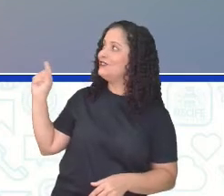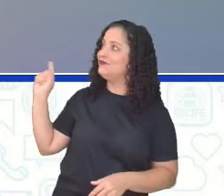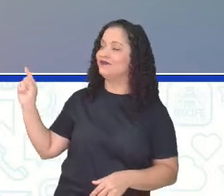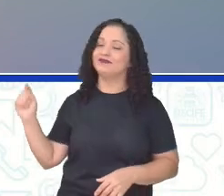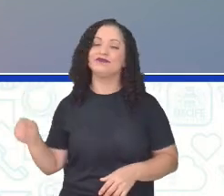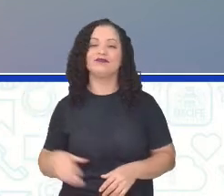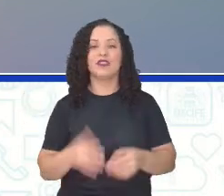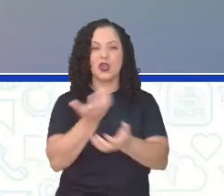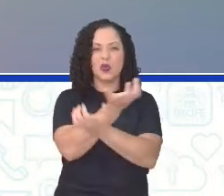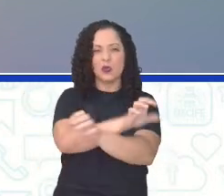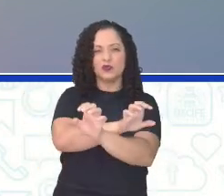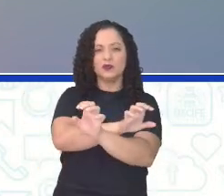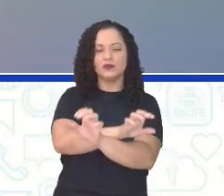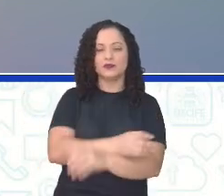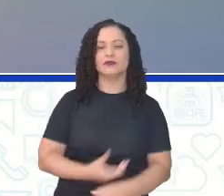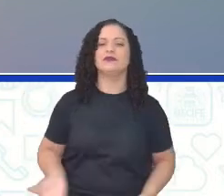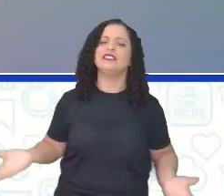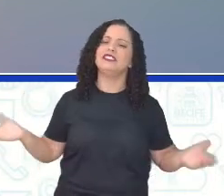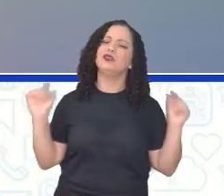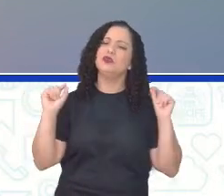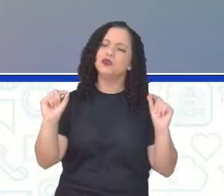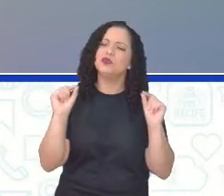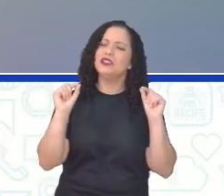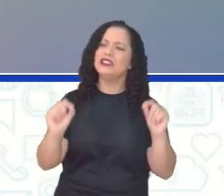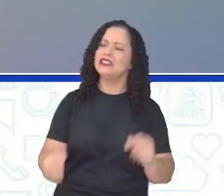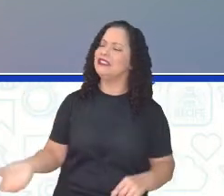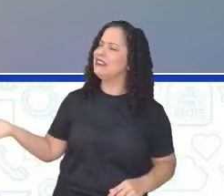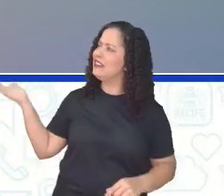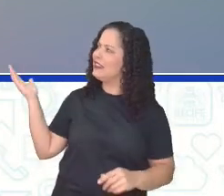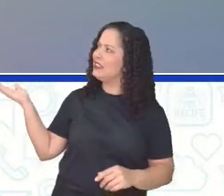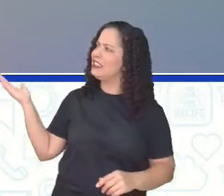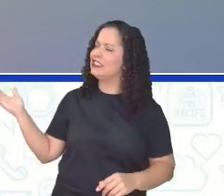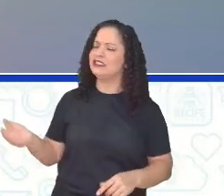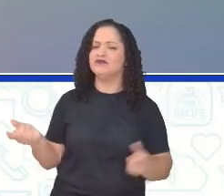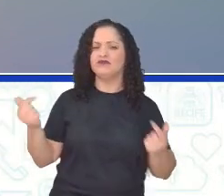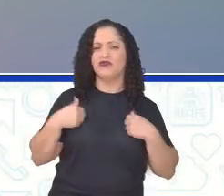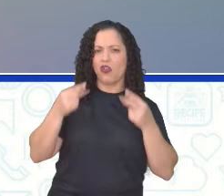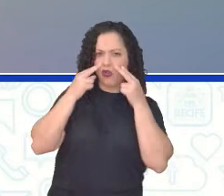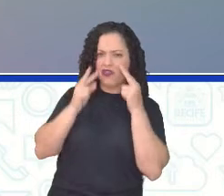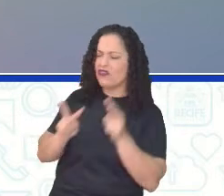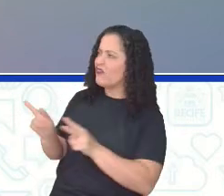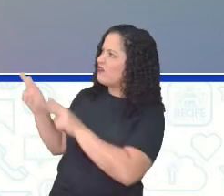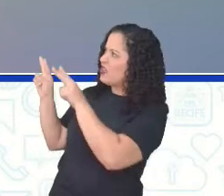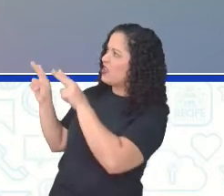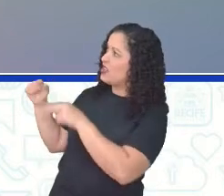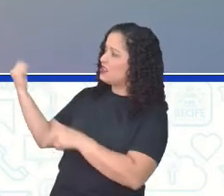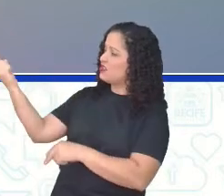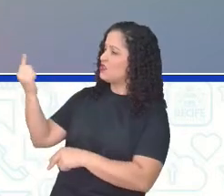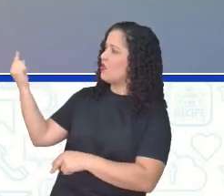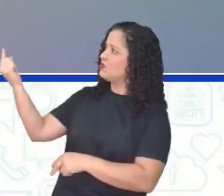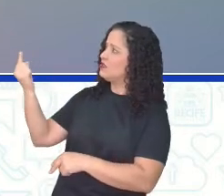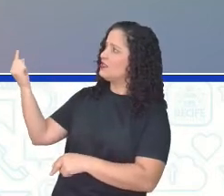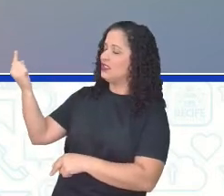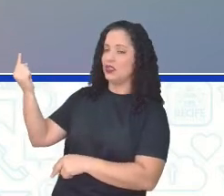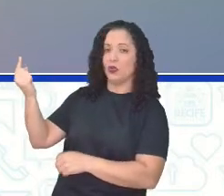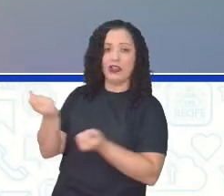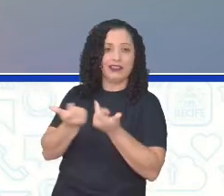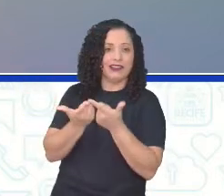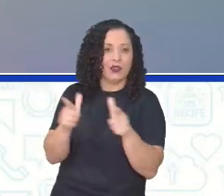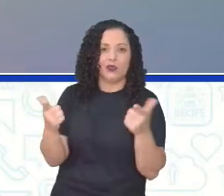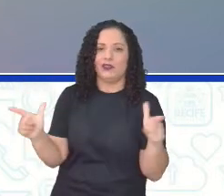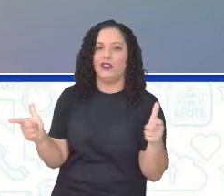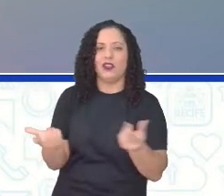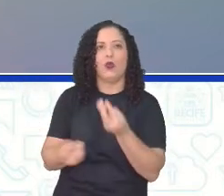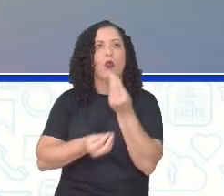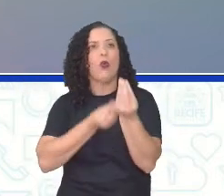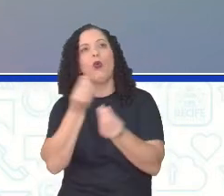estúdio, e a gente vai dizer assim, esse esqueleto, eu vou poder olhar e dizer que ele sozinho, ele não tem condições